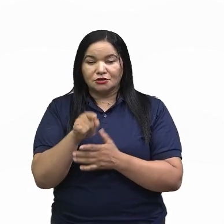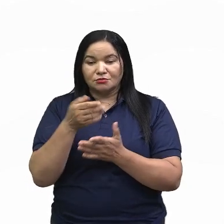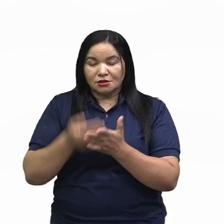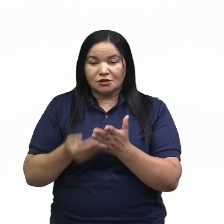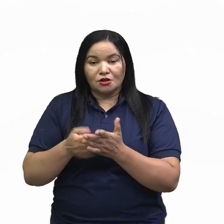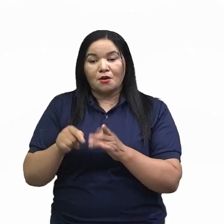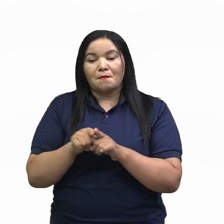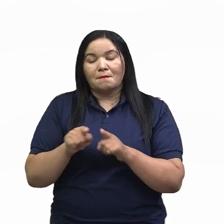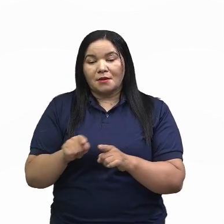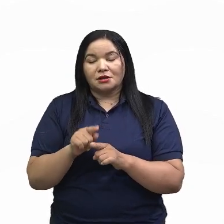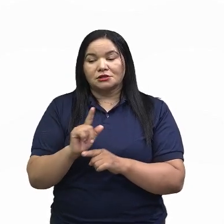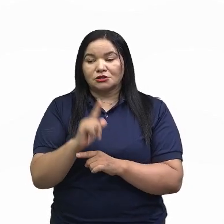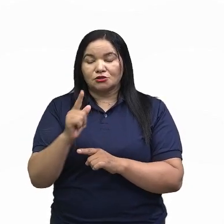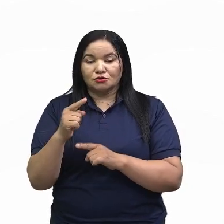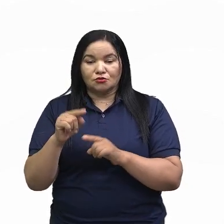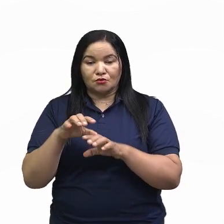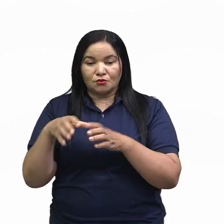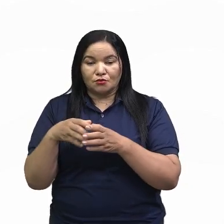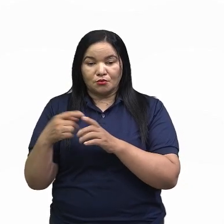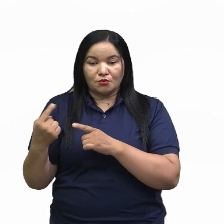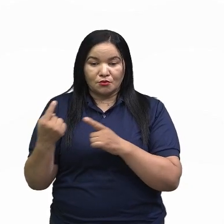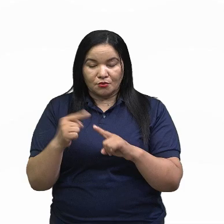se sentiu moralmente